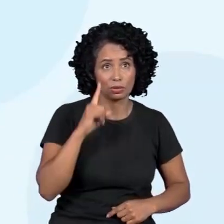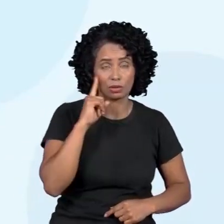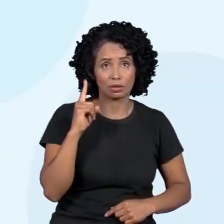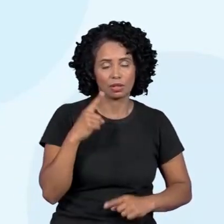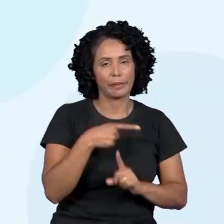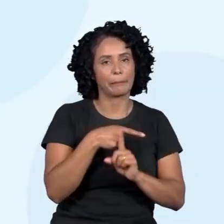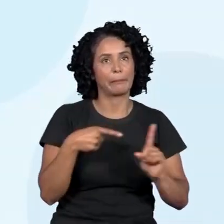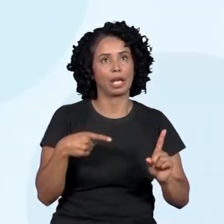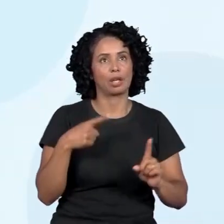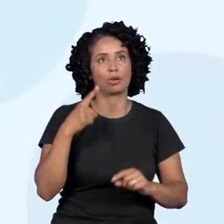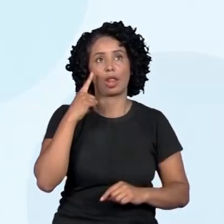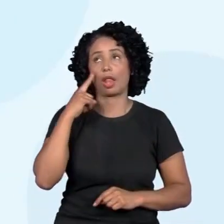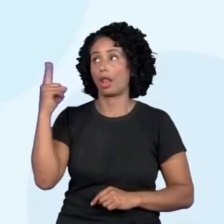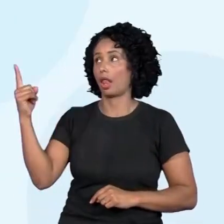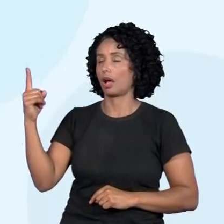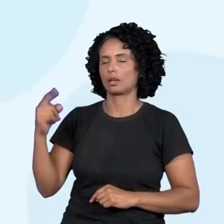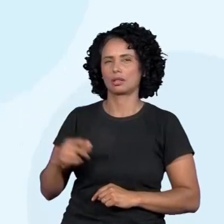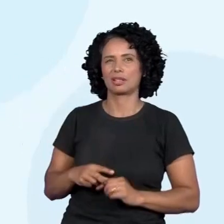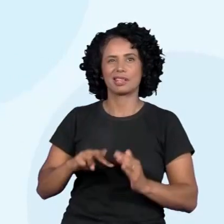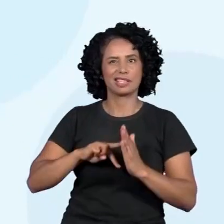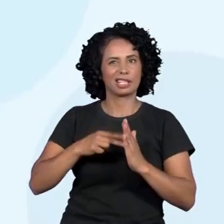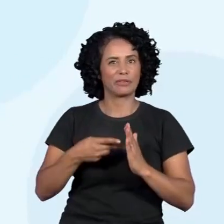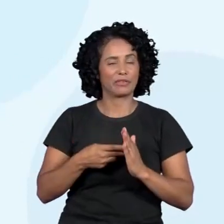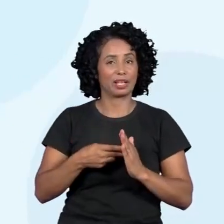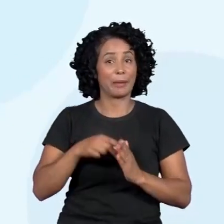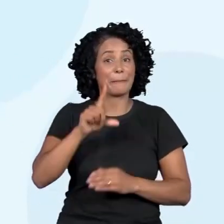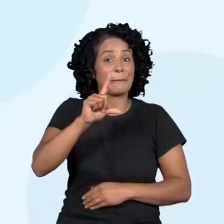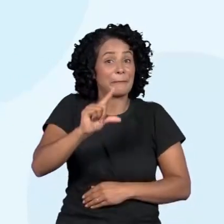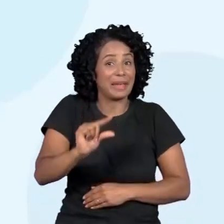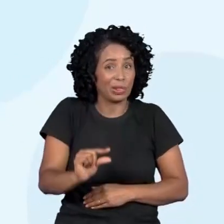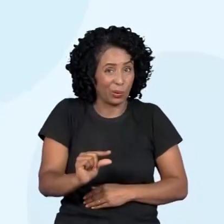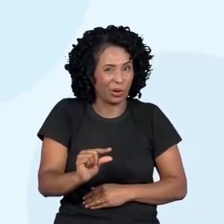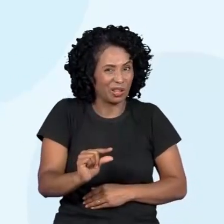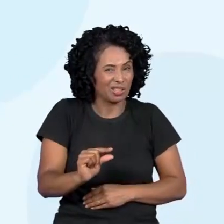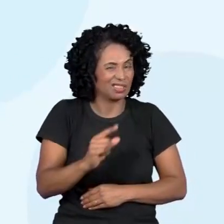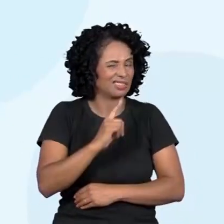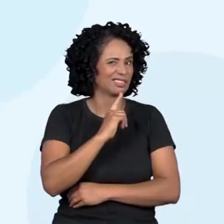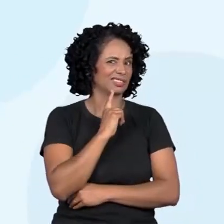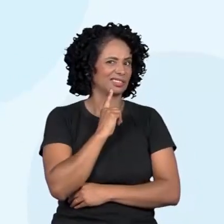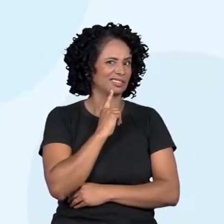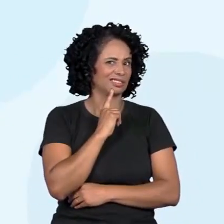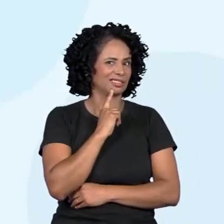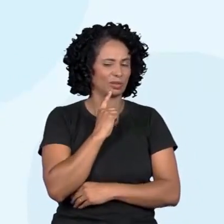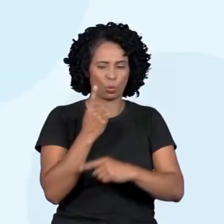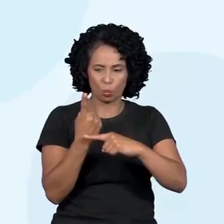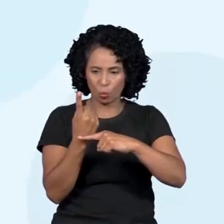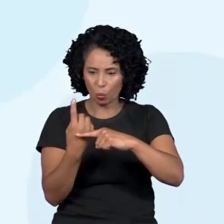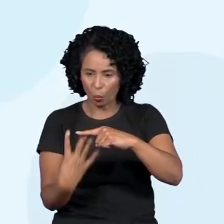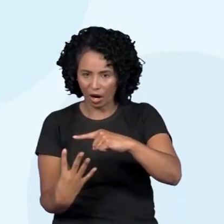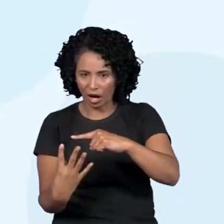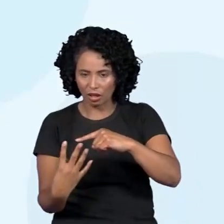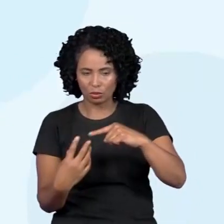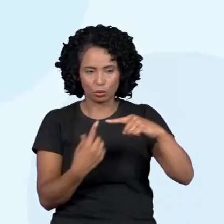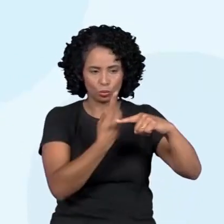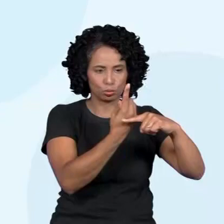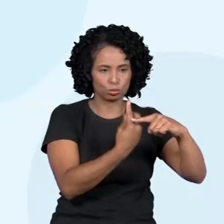aqui. Está dizendo que é menor que 1/4. Olha aqui,